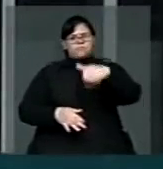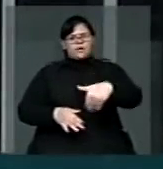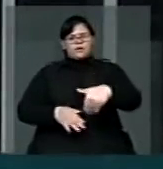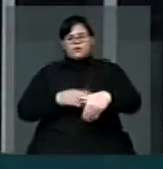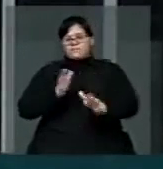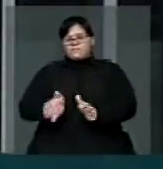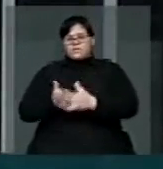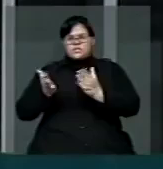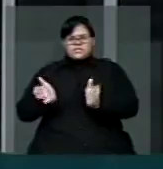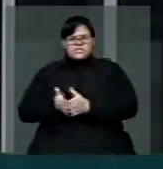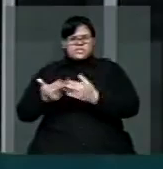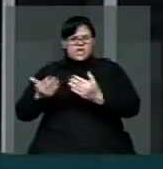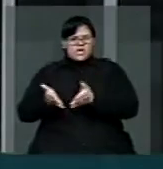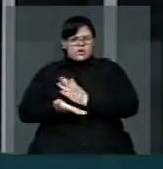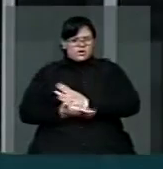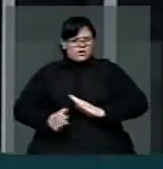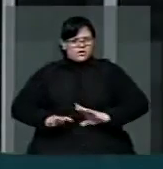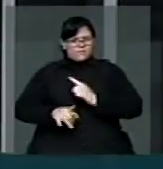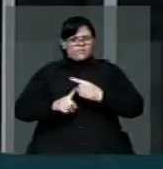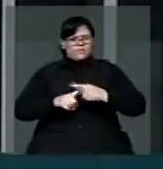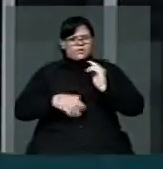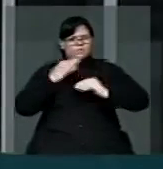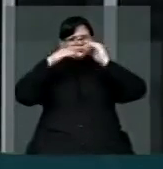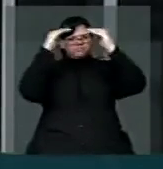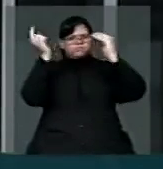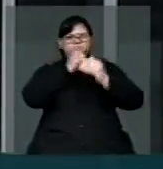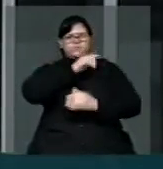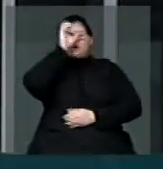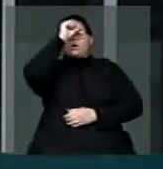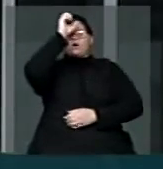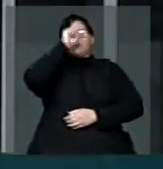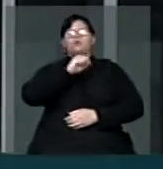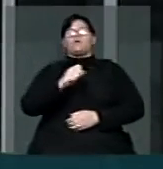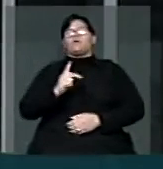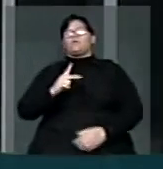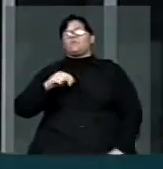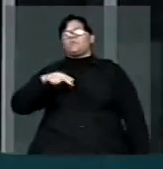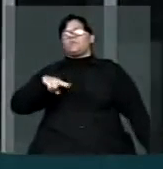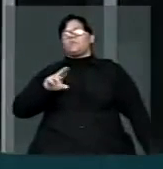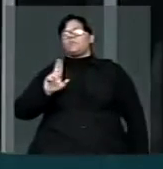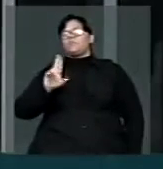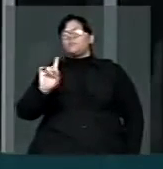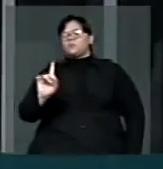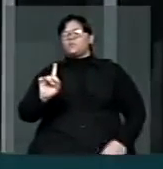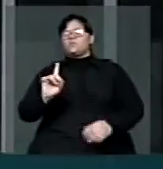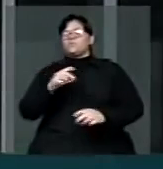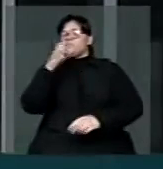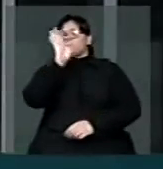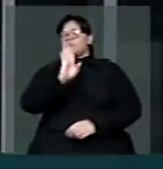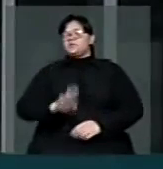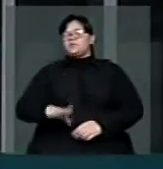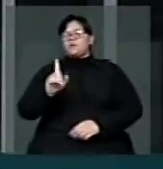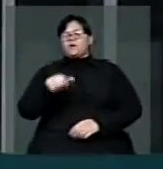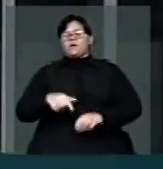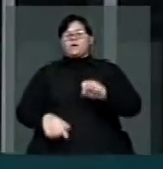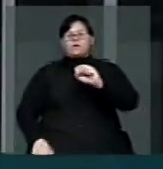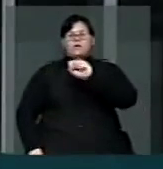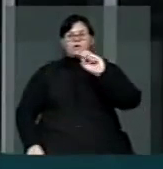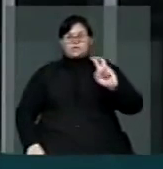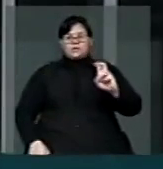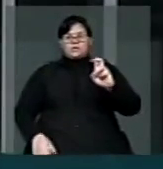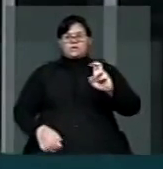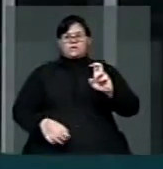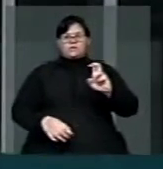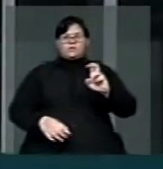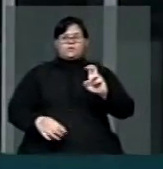cidadania. Na tabela do PNUD, o Brasil ocupa a 85ª posição entre os